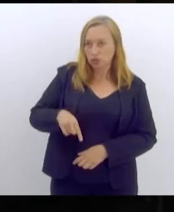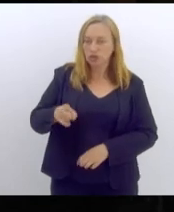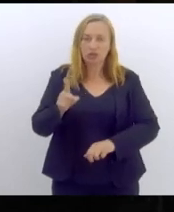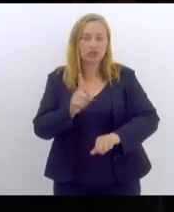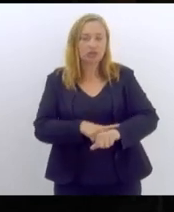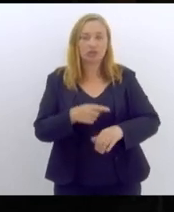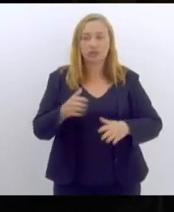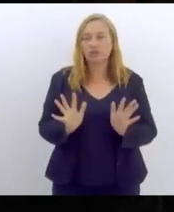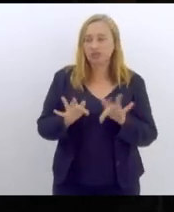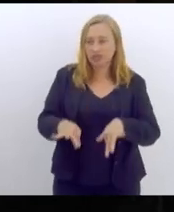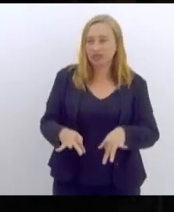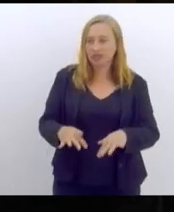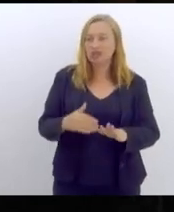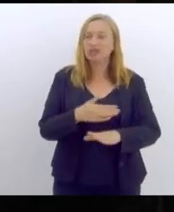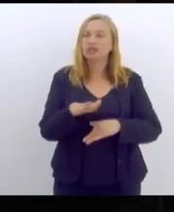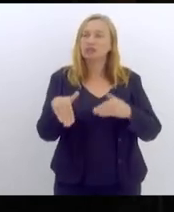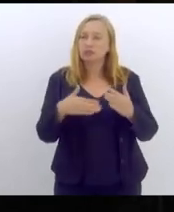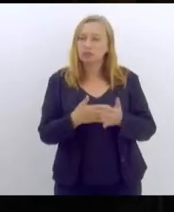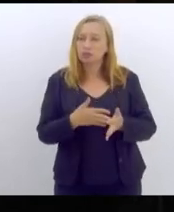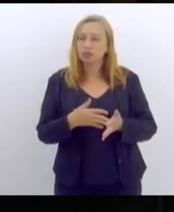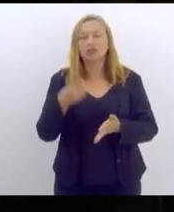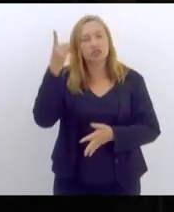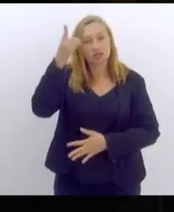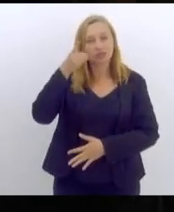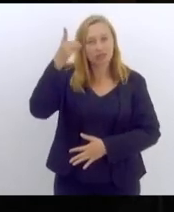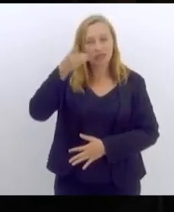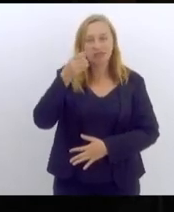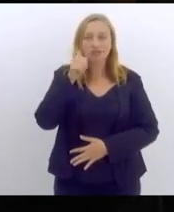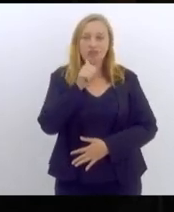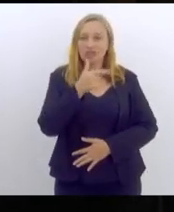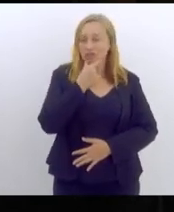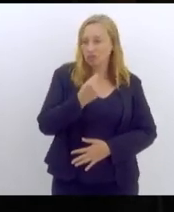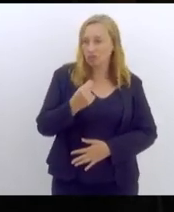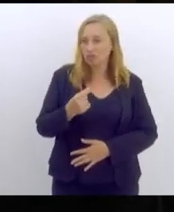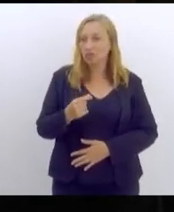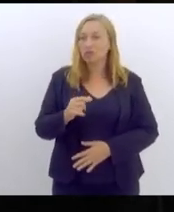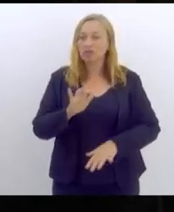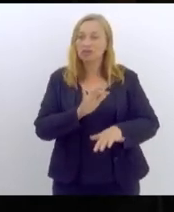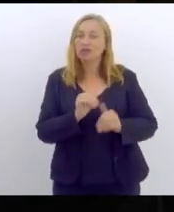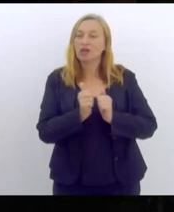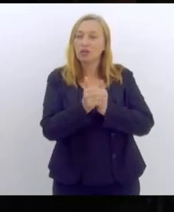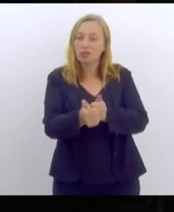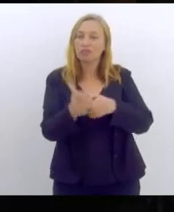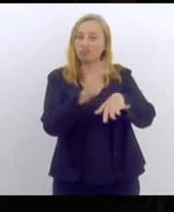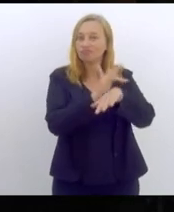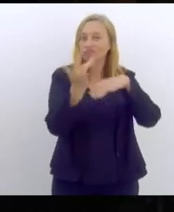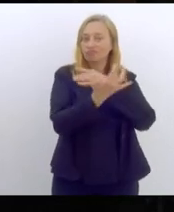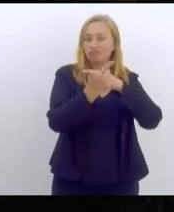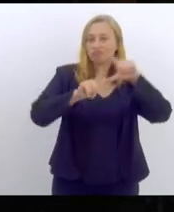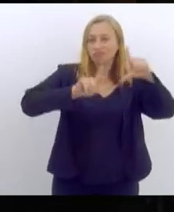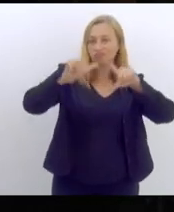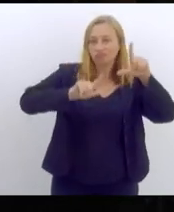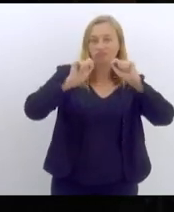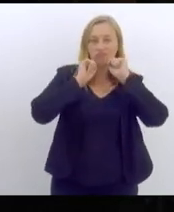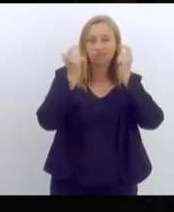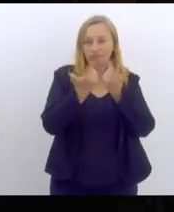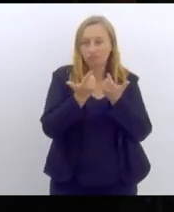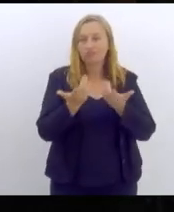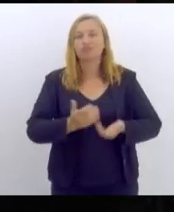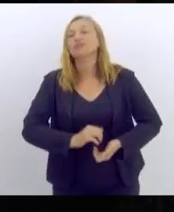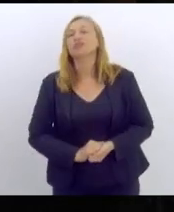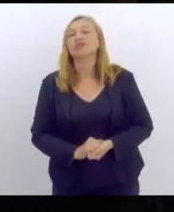expediente final, senhores e senhoras deputados e deputadas, aqueles que nos acompanham pela TV Alerj, pelas redes